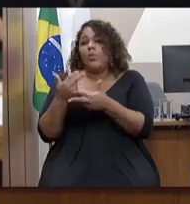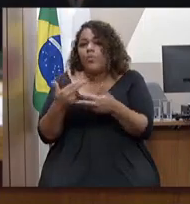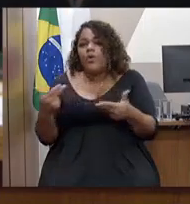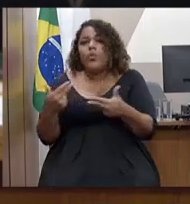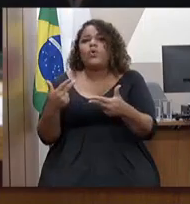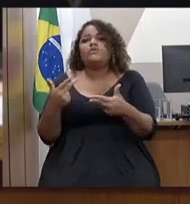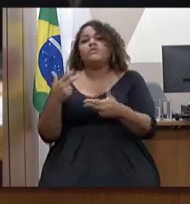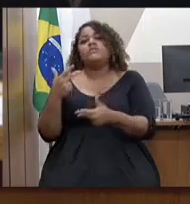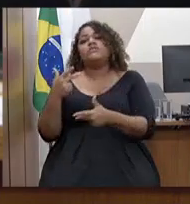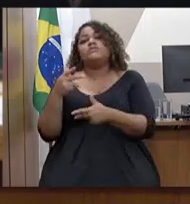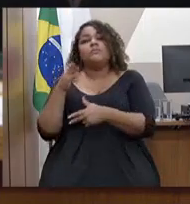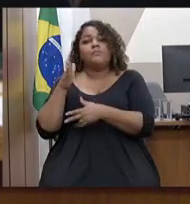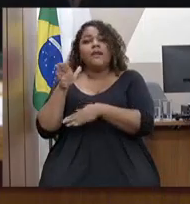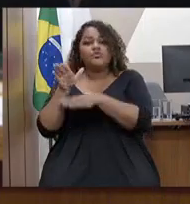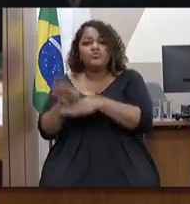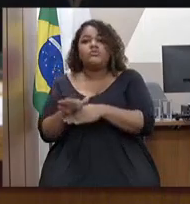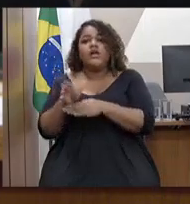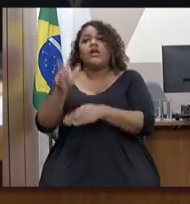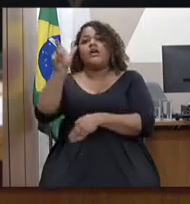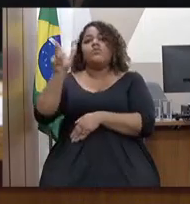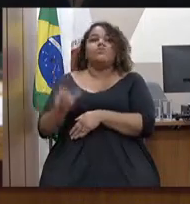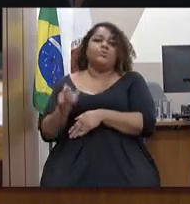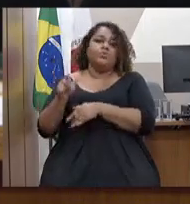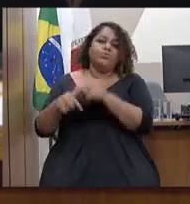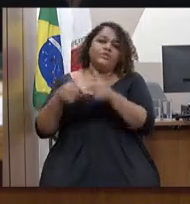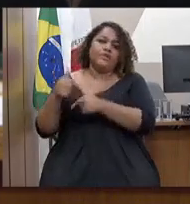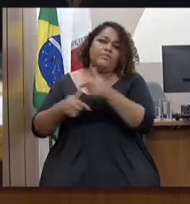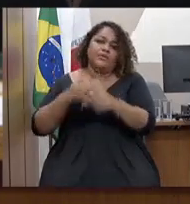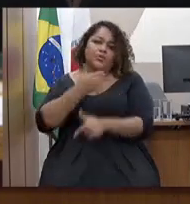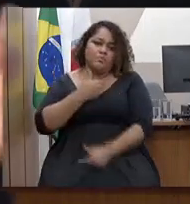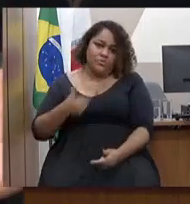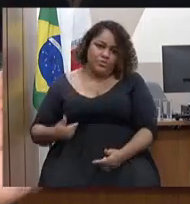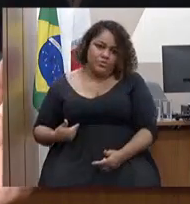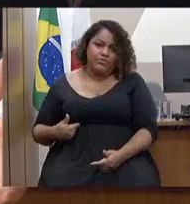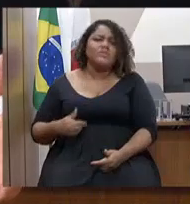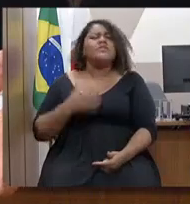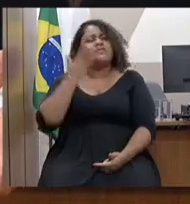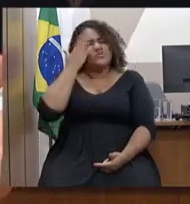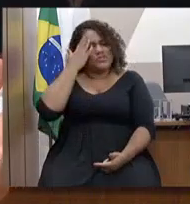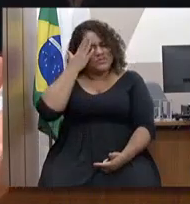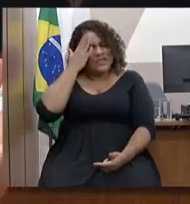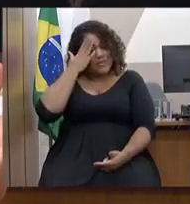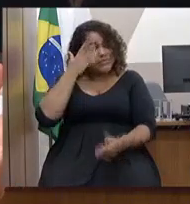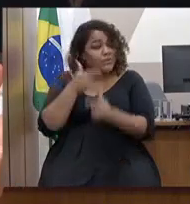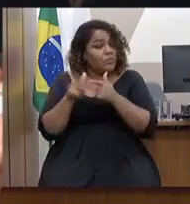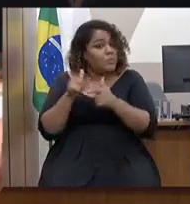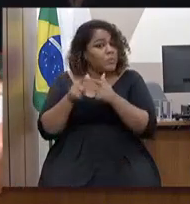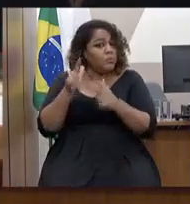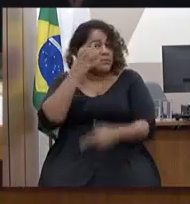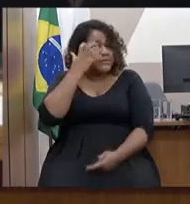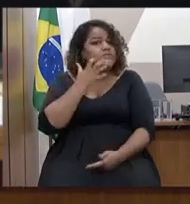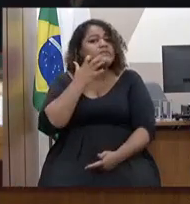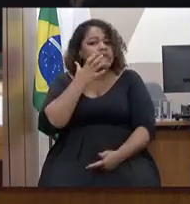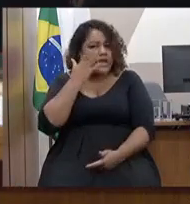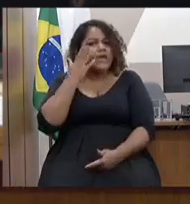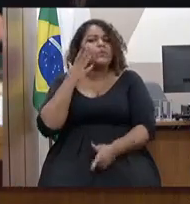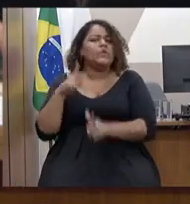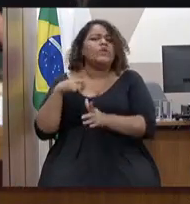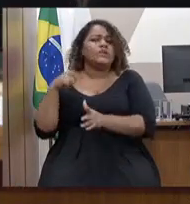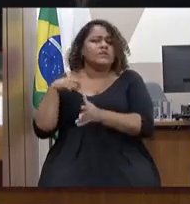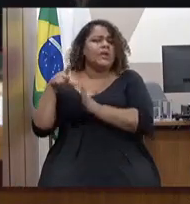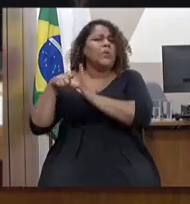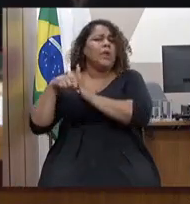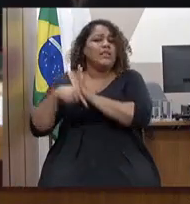do Servidor Público isso é um grande problema a gente sabe muito bem do atraso como o Tarcísio disse a respeito disso e a gente não tem